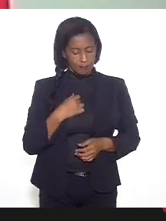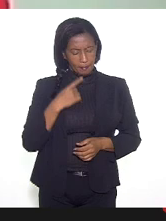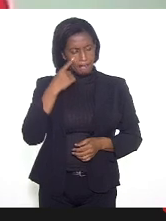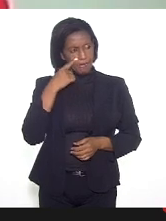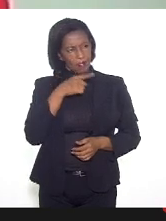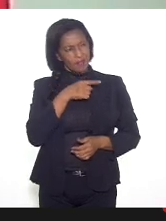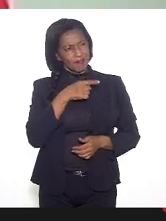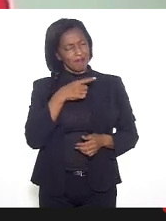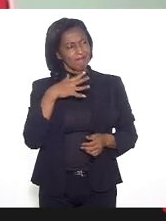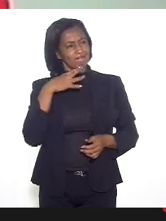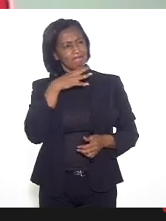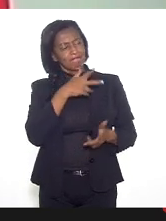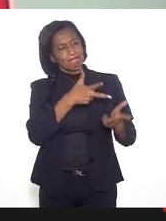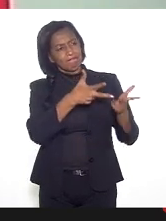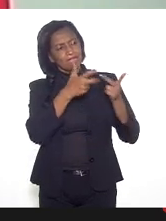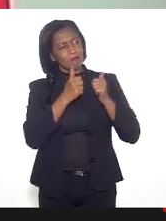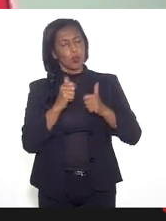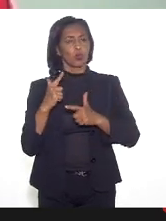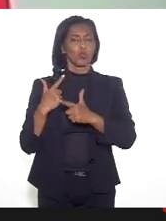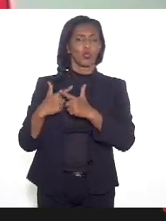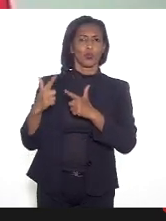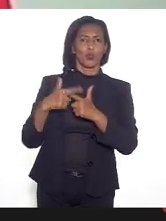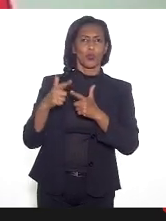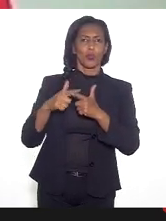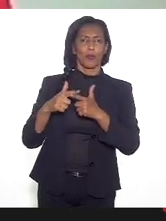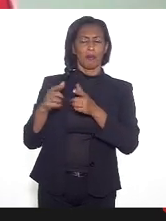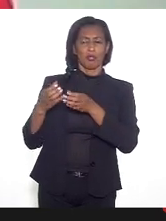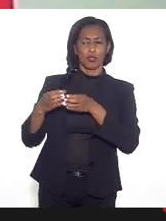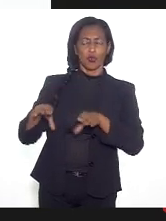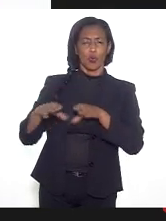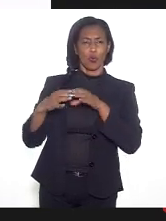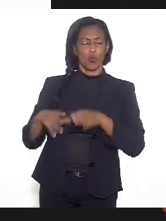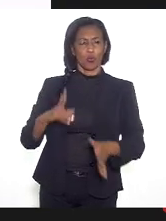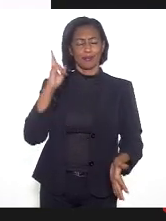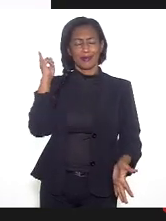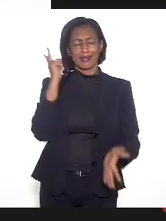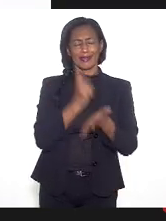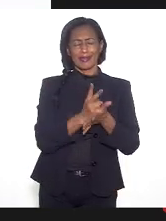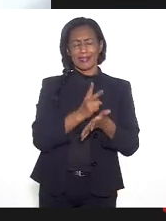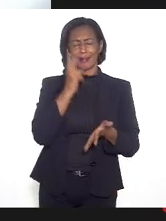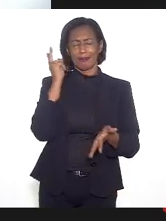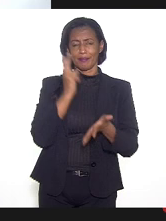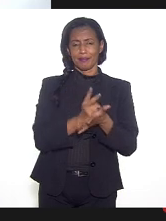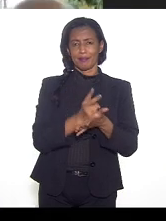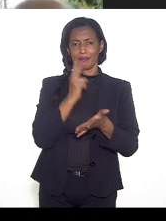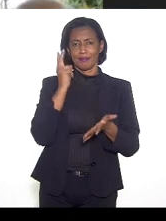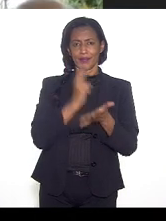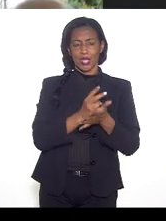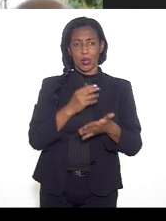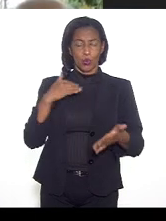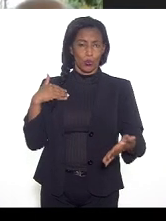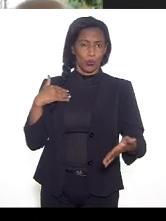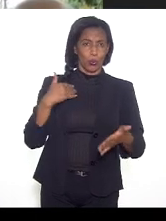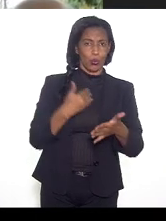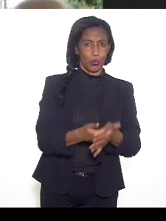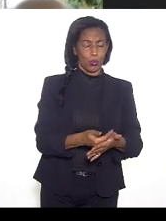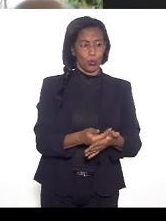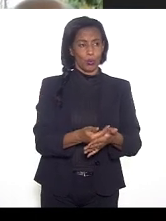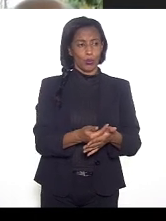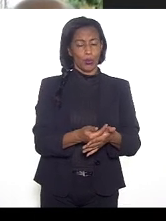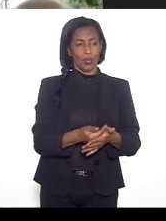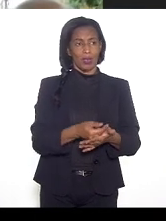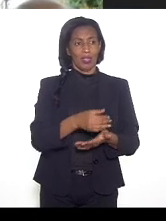que os problemas dos concursos são sempre com os praças. Quando chegou a questão da